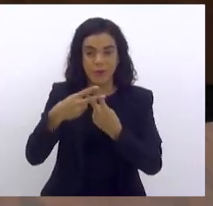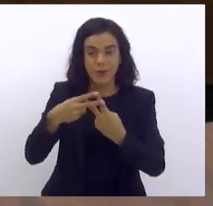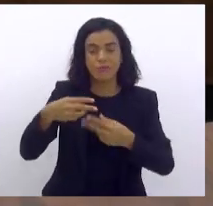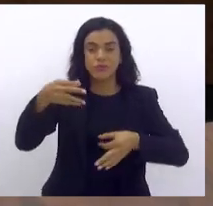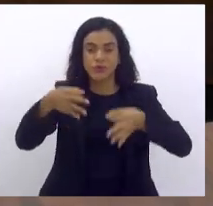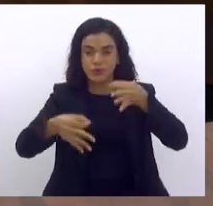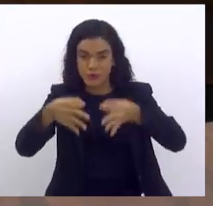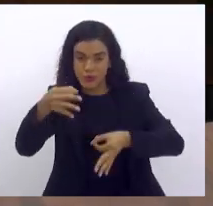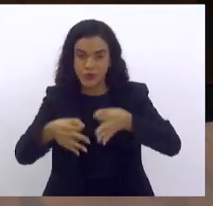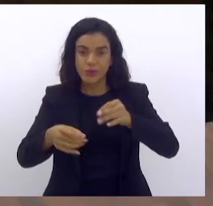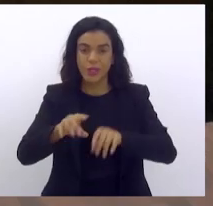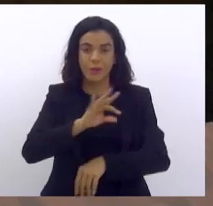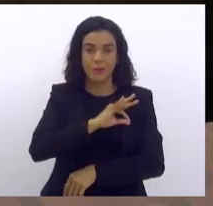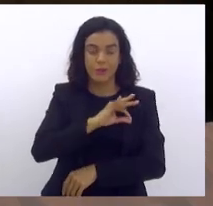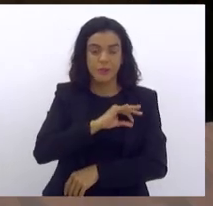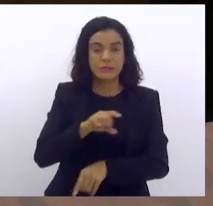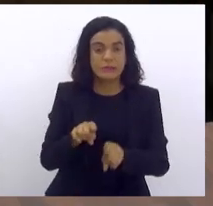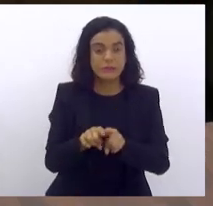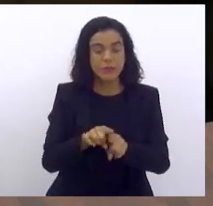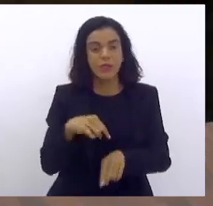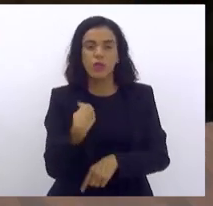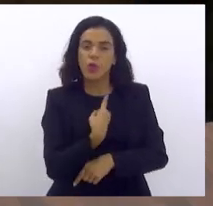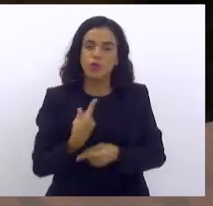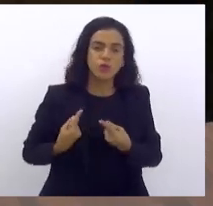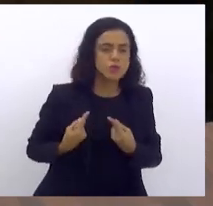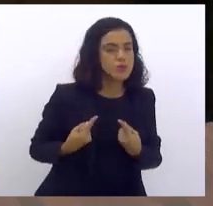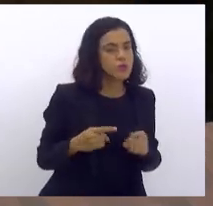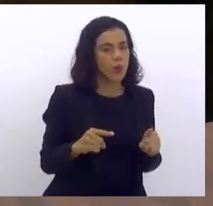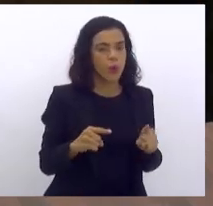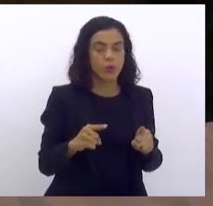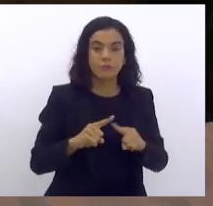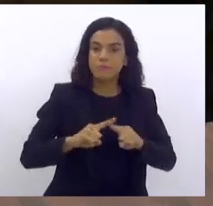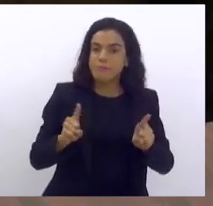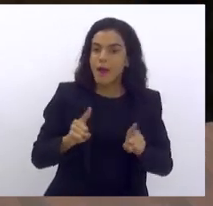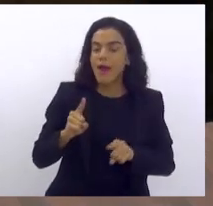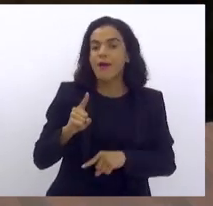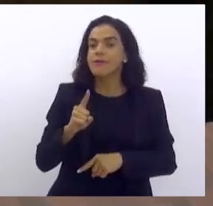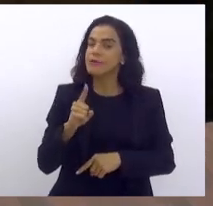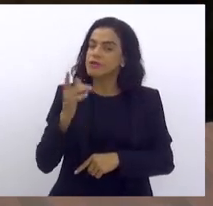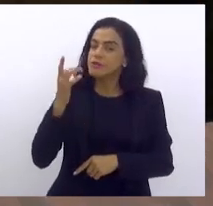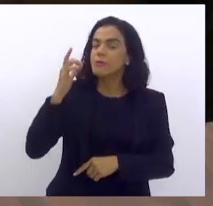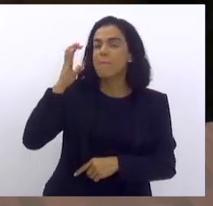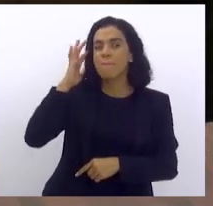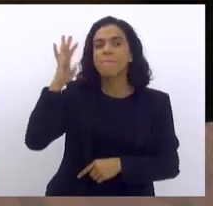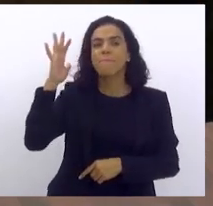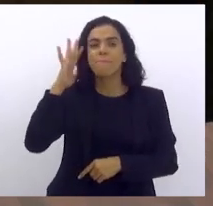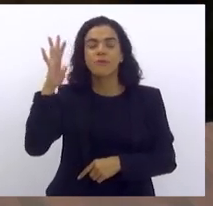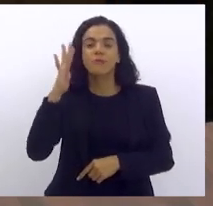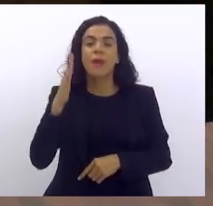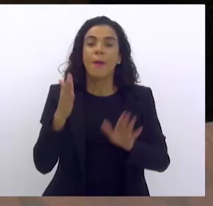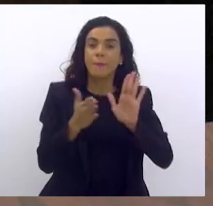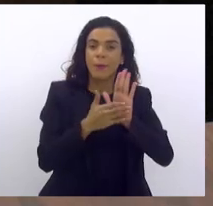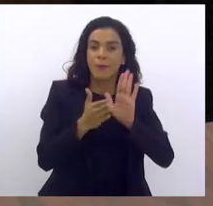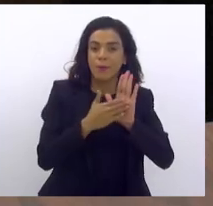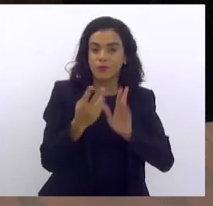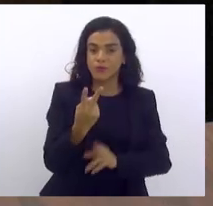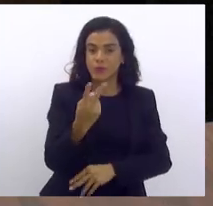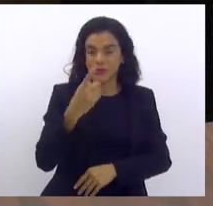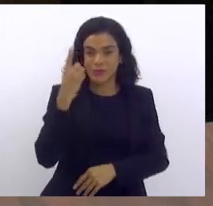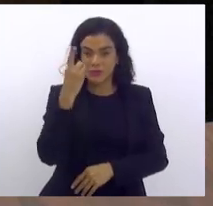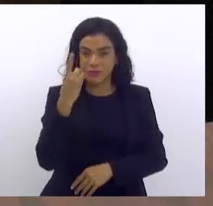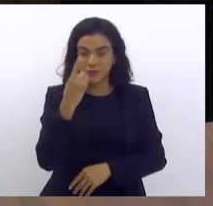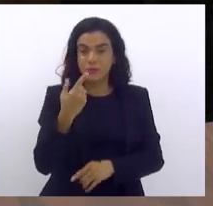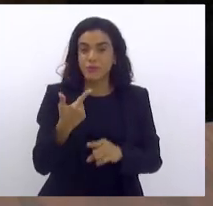judiciário, na polícia. Então, a gente é contra, mas a gente acha muito salutar a proposta dos dois deputados,